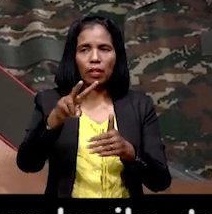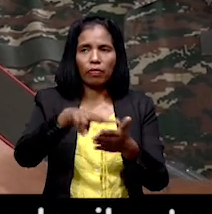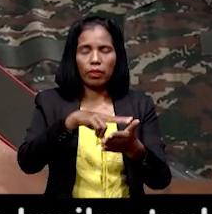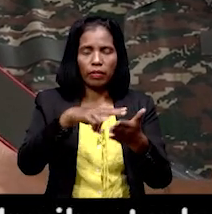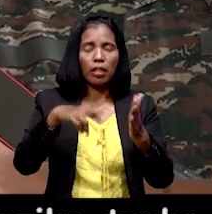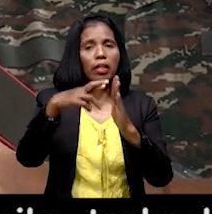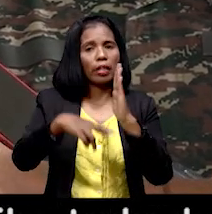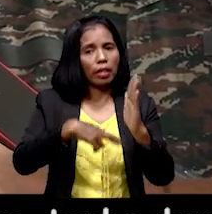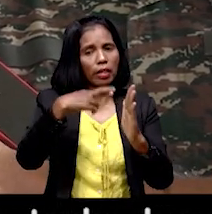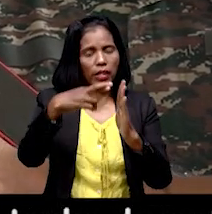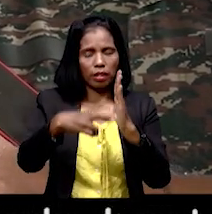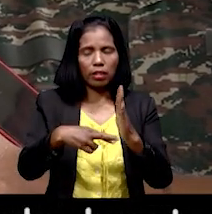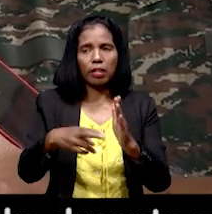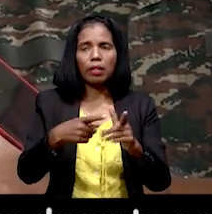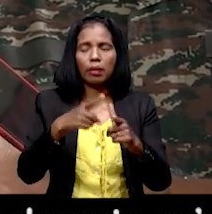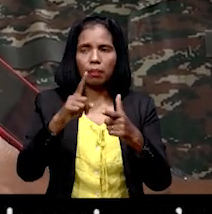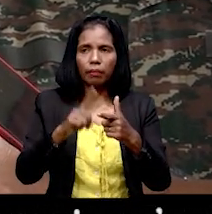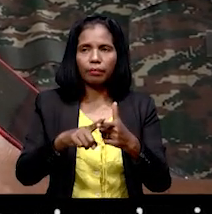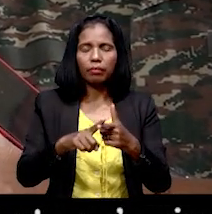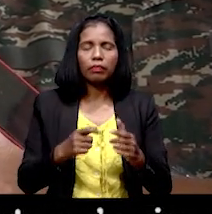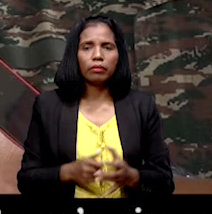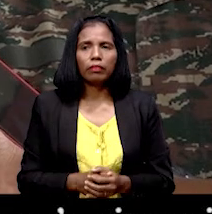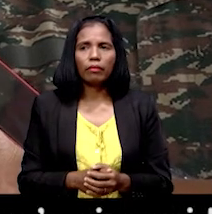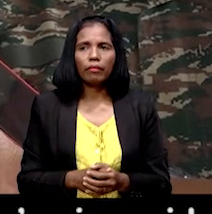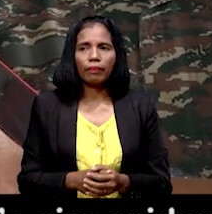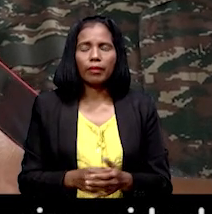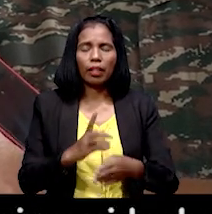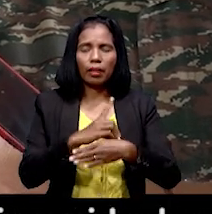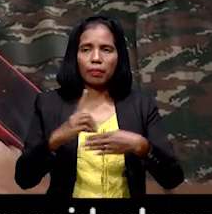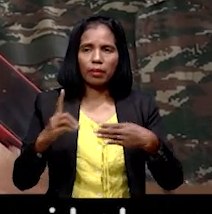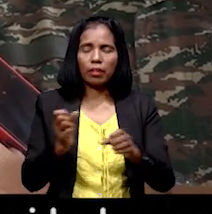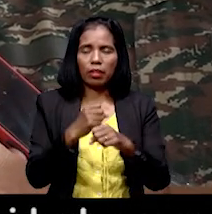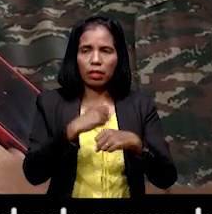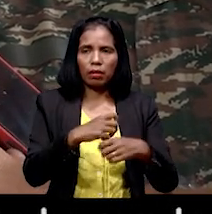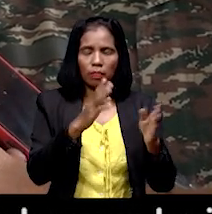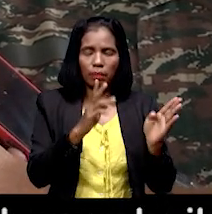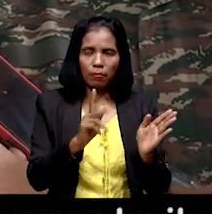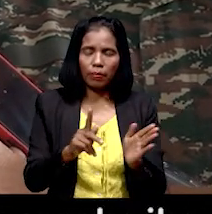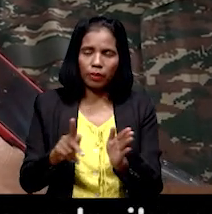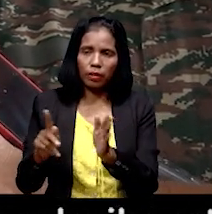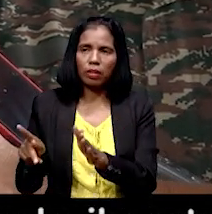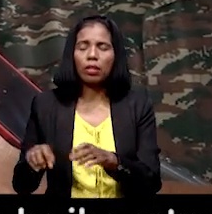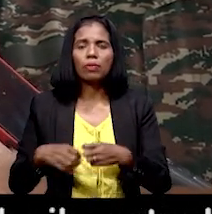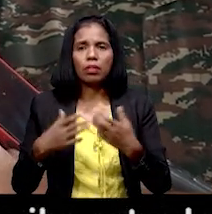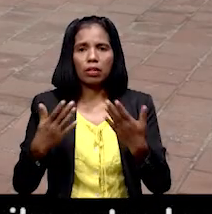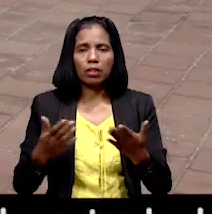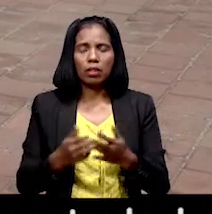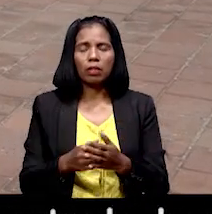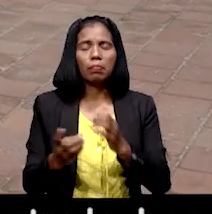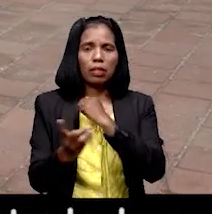regulamento de disciplina, depois tudo mais, secção, departamento de justiça, processo ou instaura processo